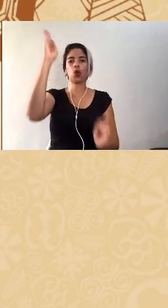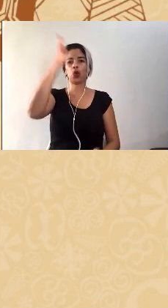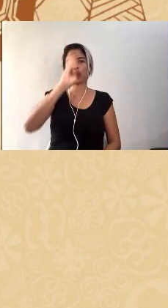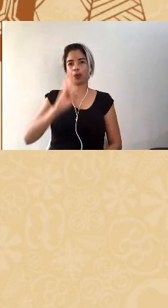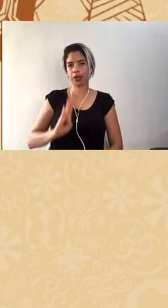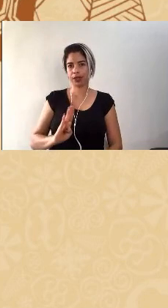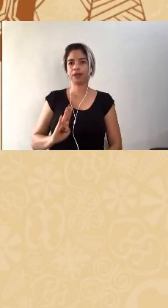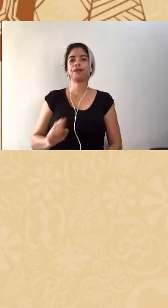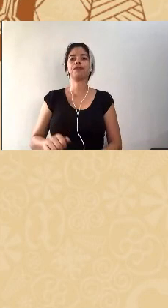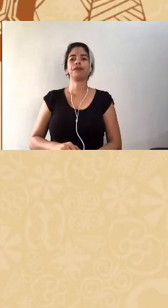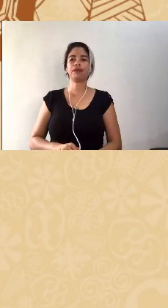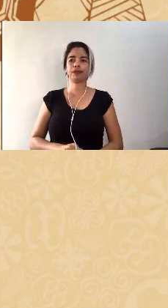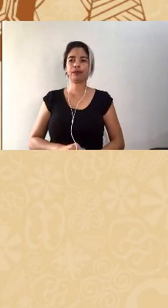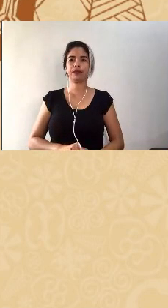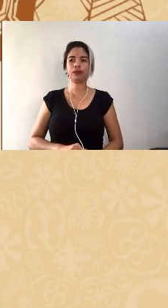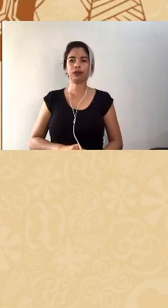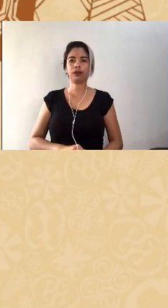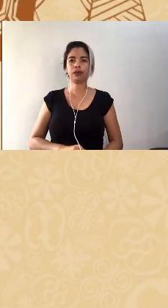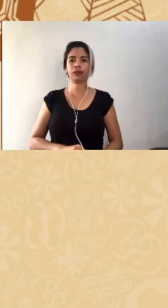favor.